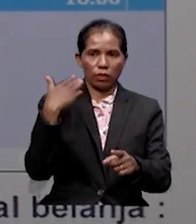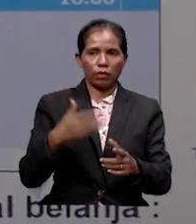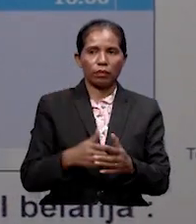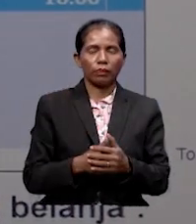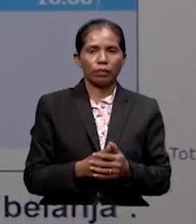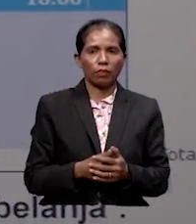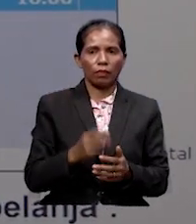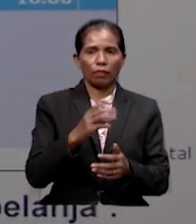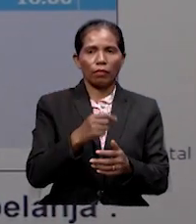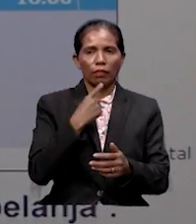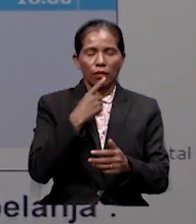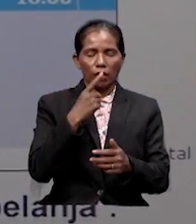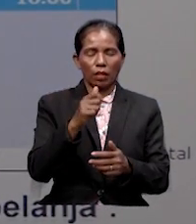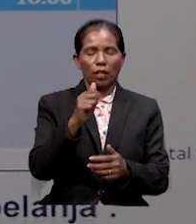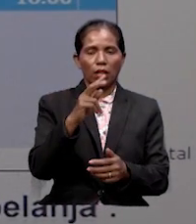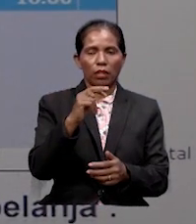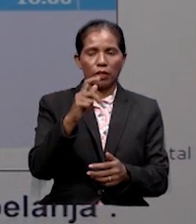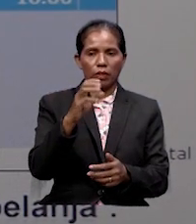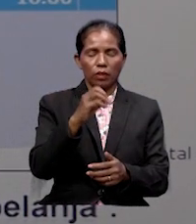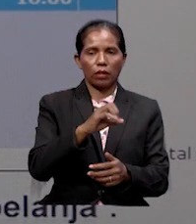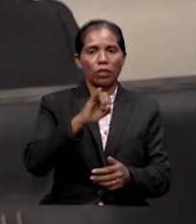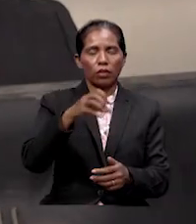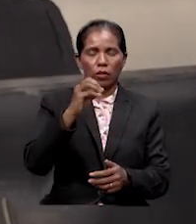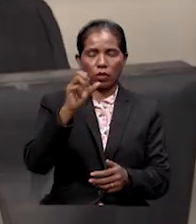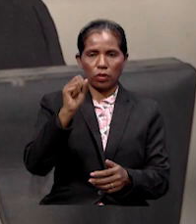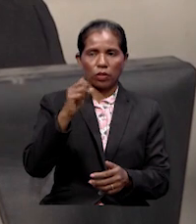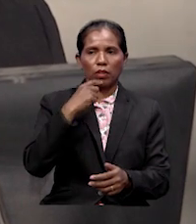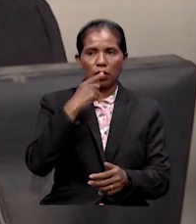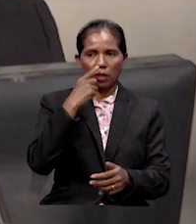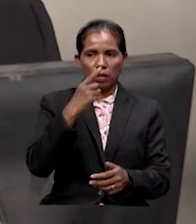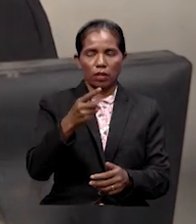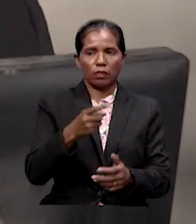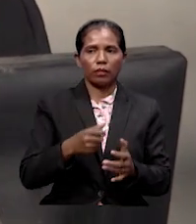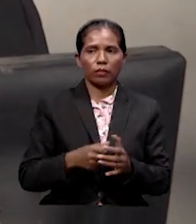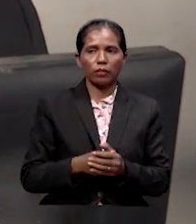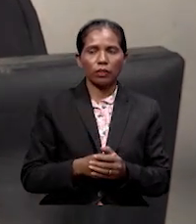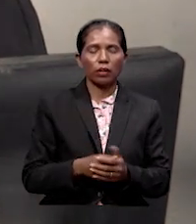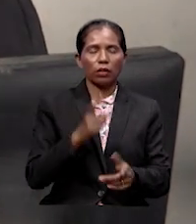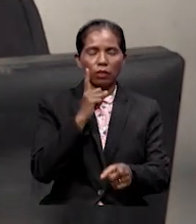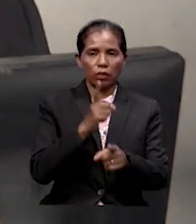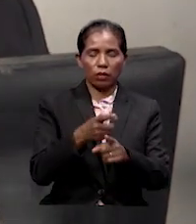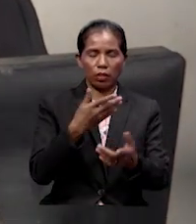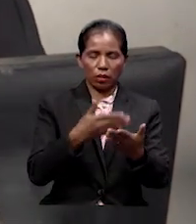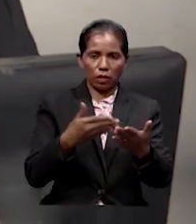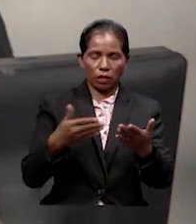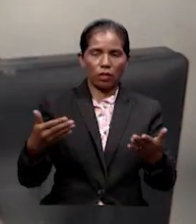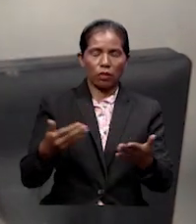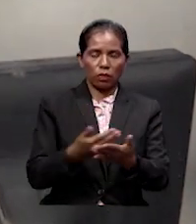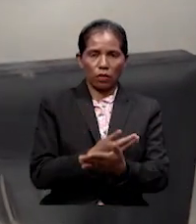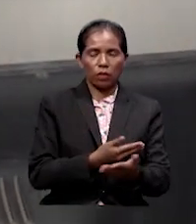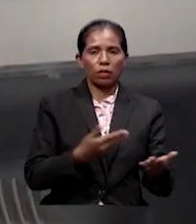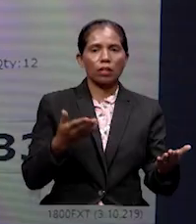Komisario Autoridade Aduaneiro Alfândega José Antônio Fátima Bilho Hatete lolos sa sangfong nebe foin